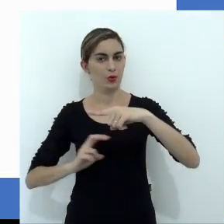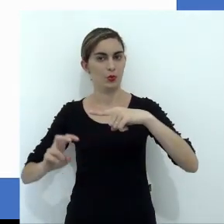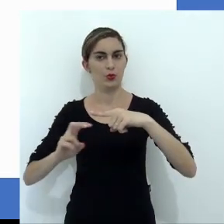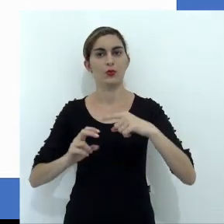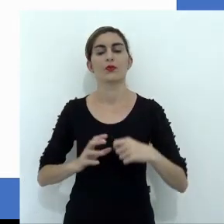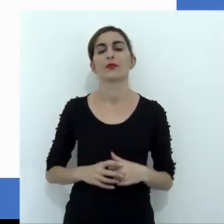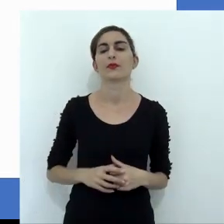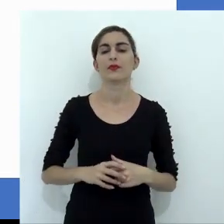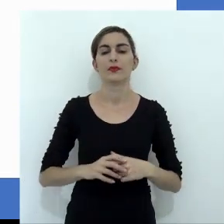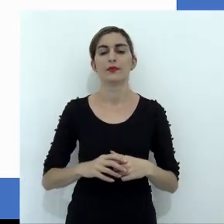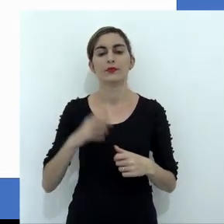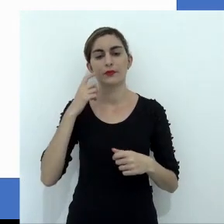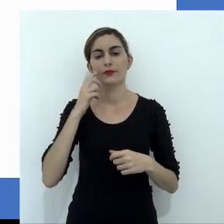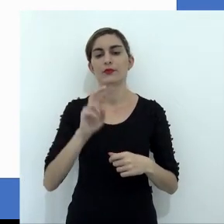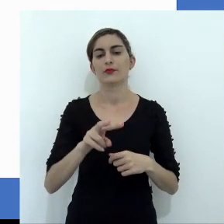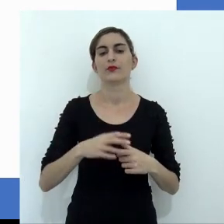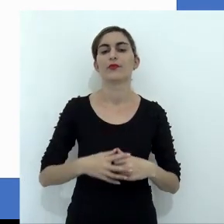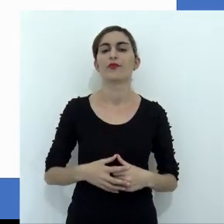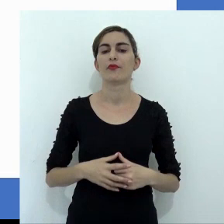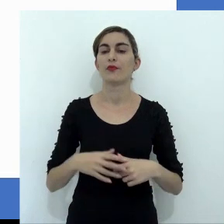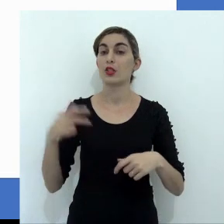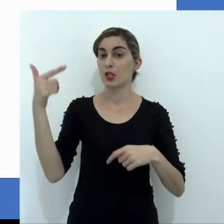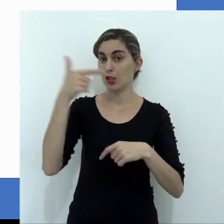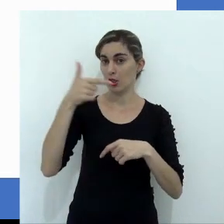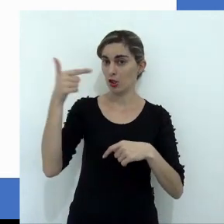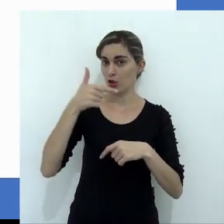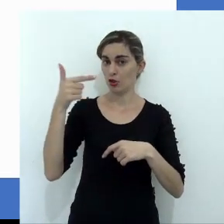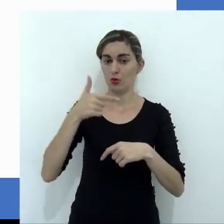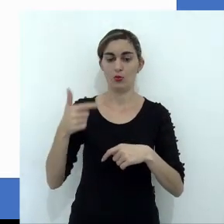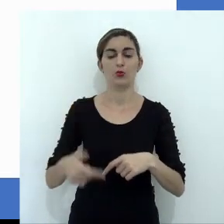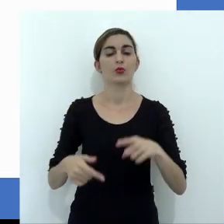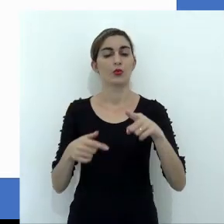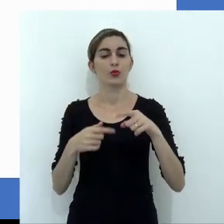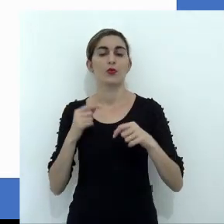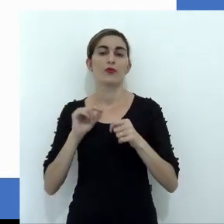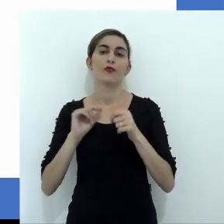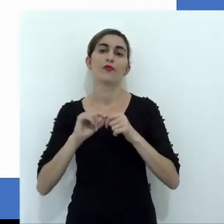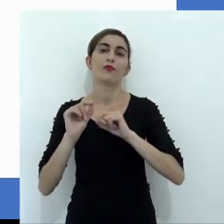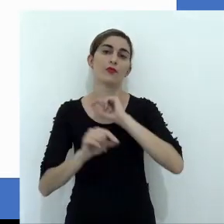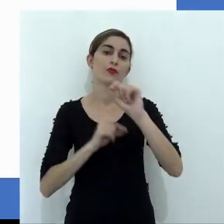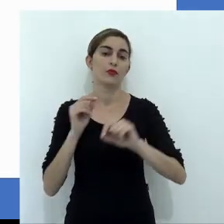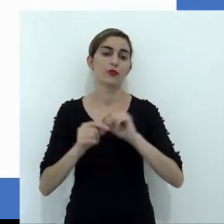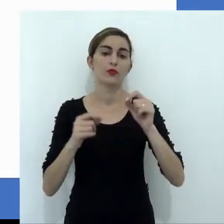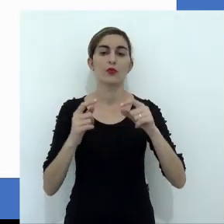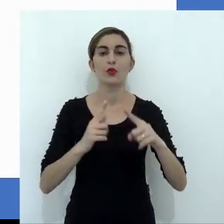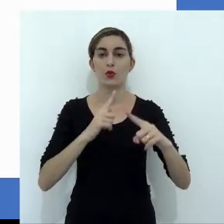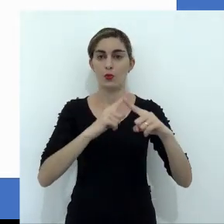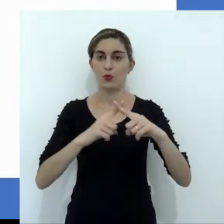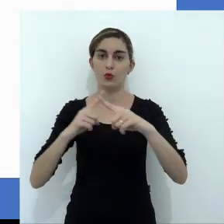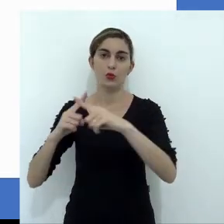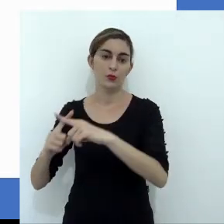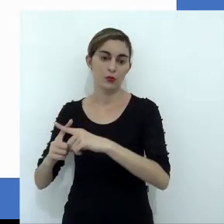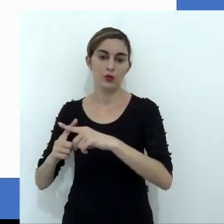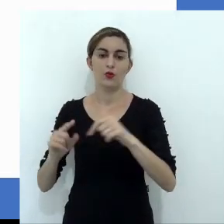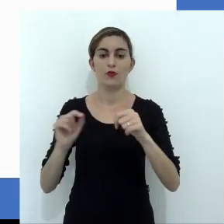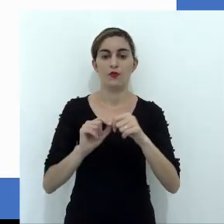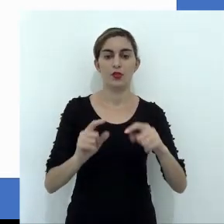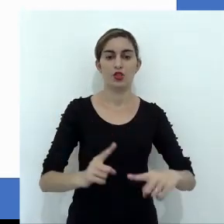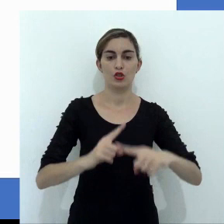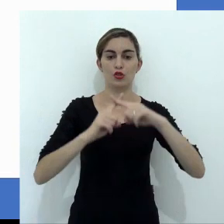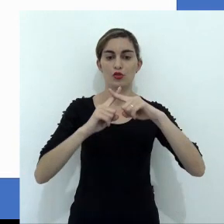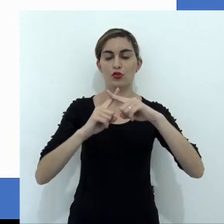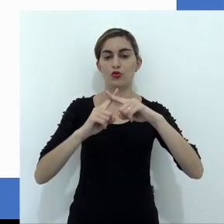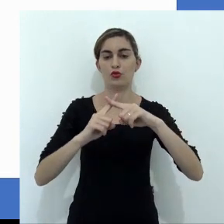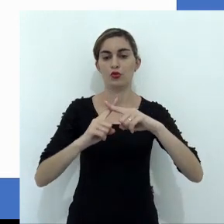outra tela. Vamos lá para a outra tela. O segundo passo a ser dado, o que é que a gente faz? A gente multiplica formando um x